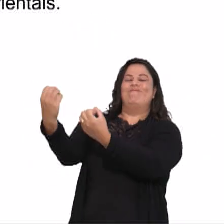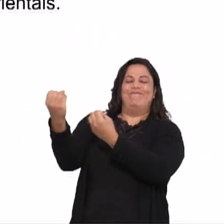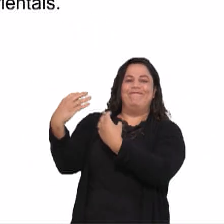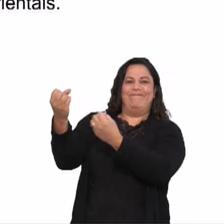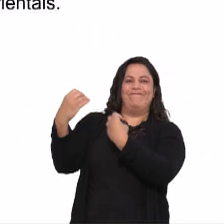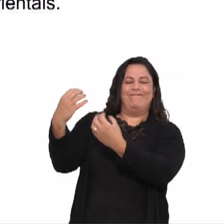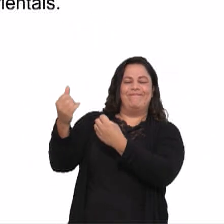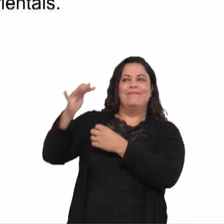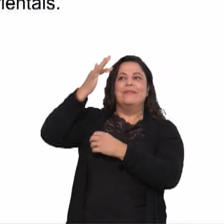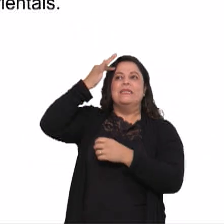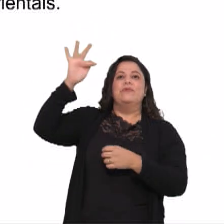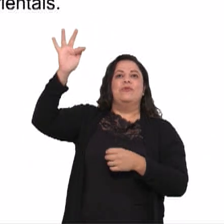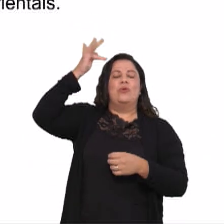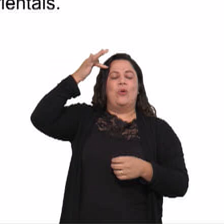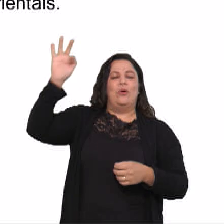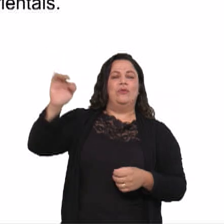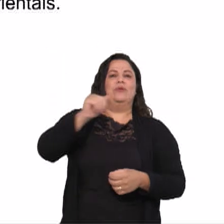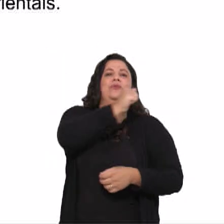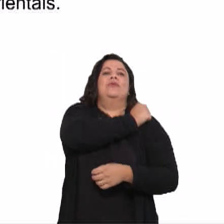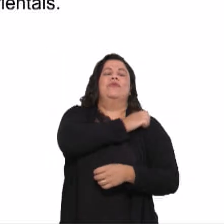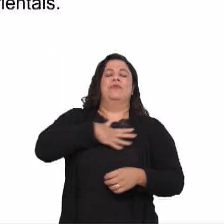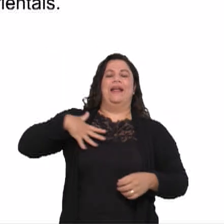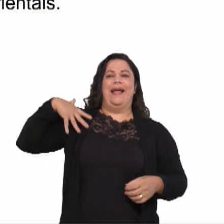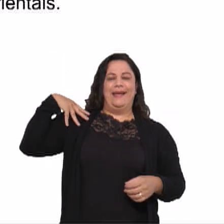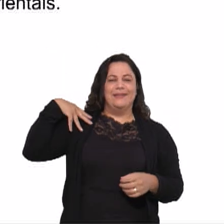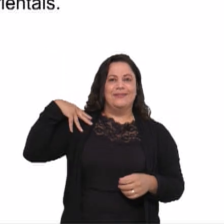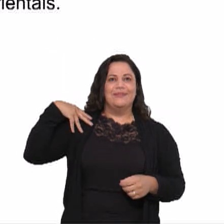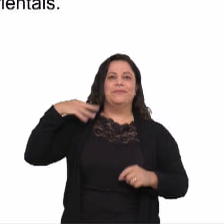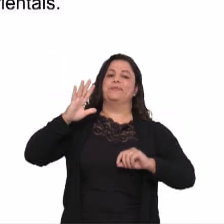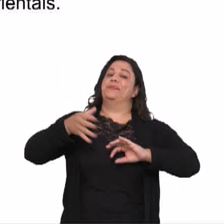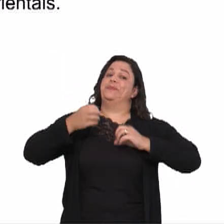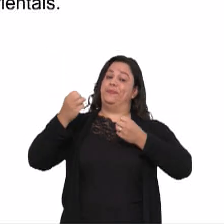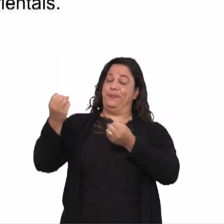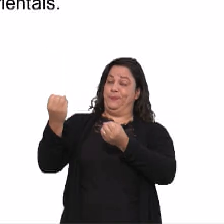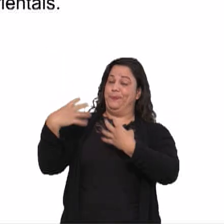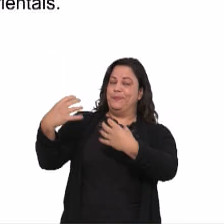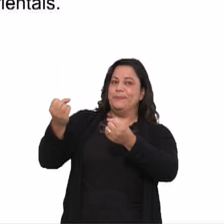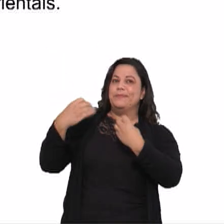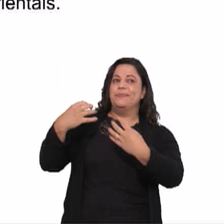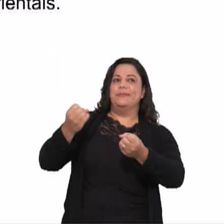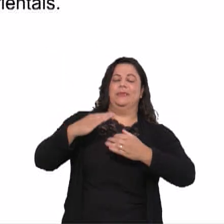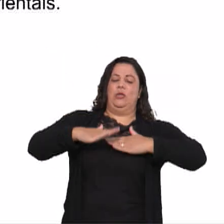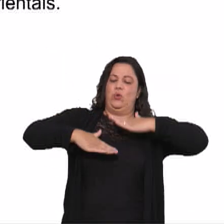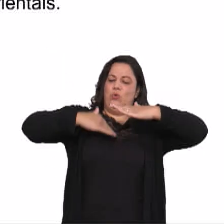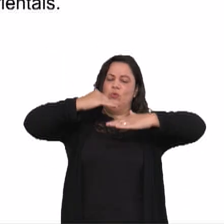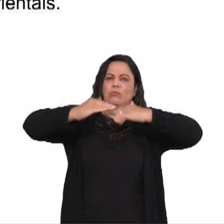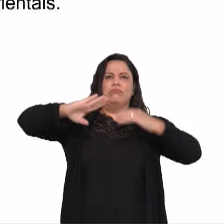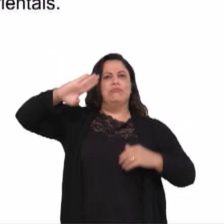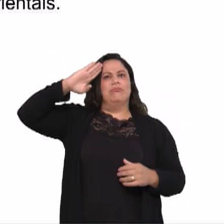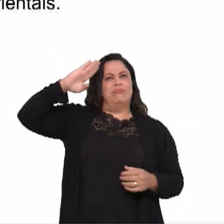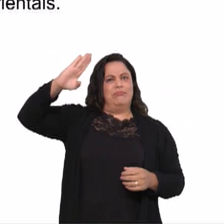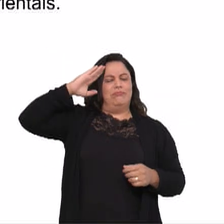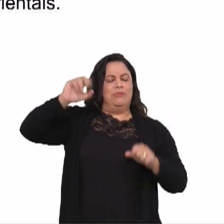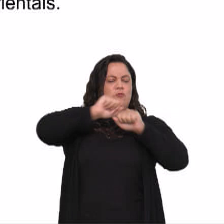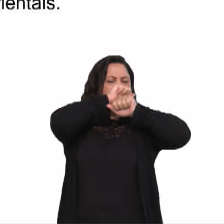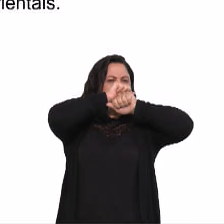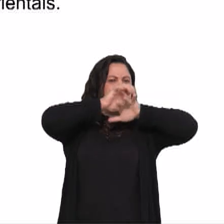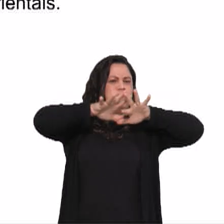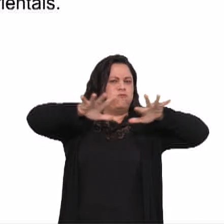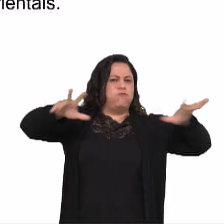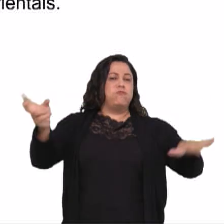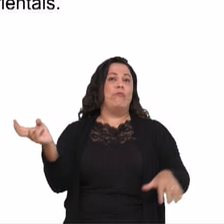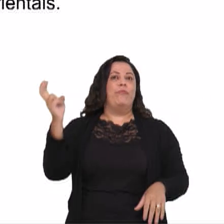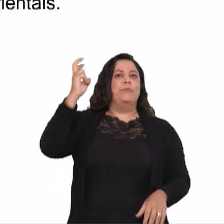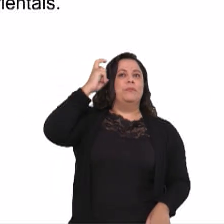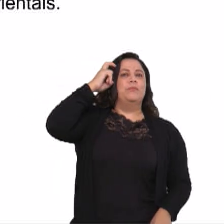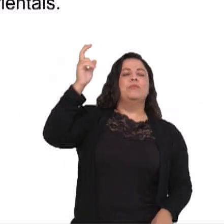o seu registro memorável na história deve-se, além de seus feitos militares, à difusão da cultura grega nas regiões do